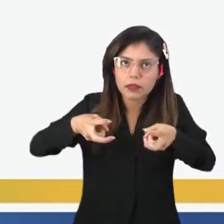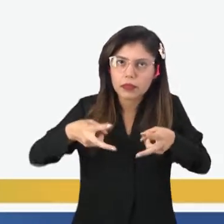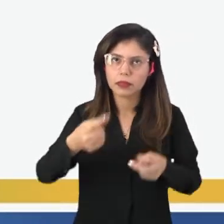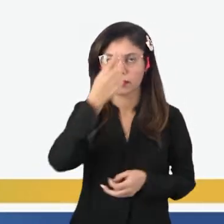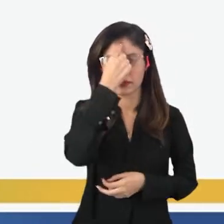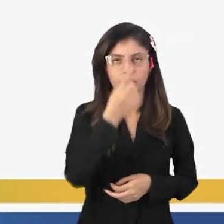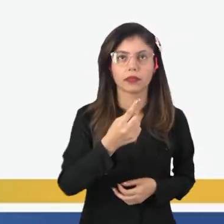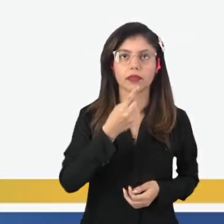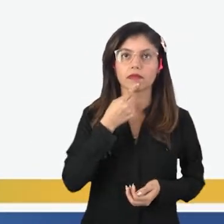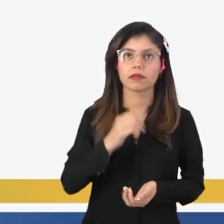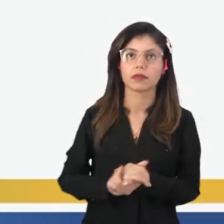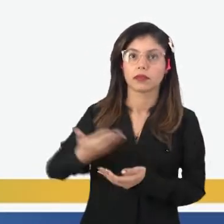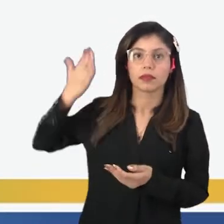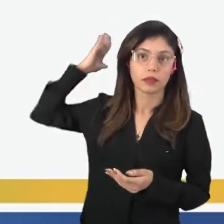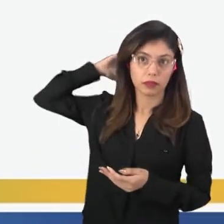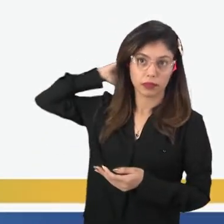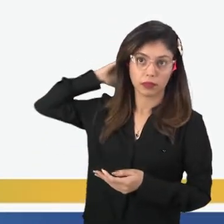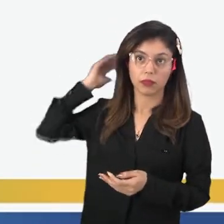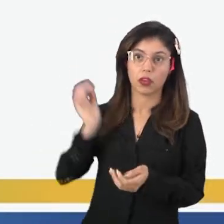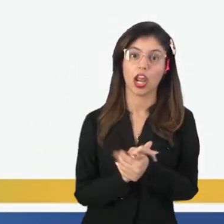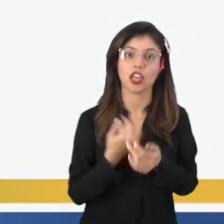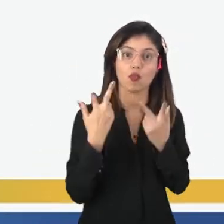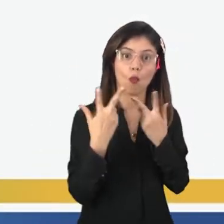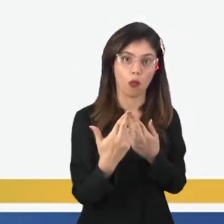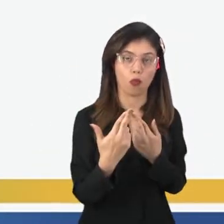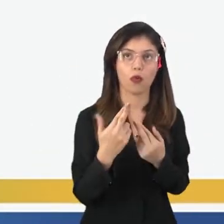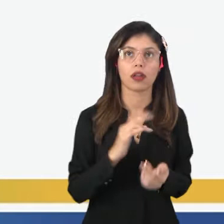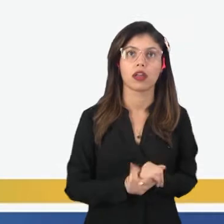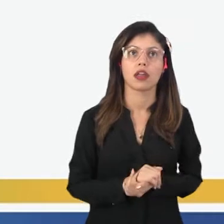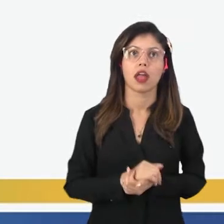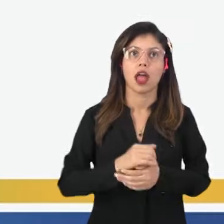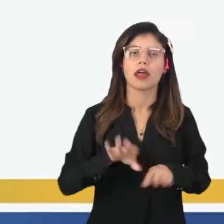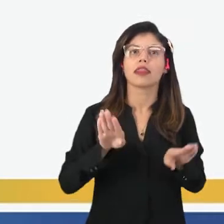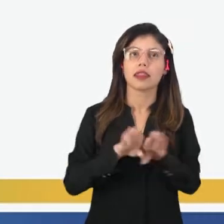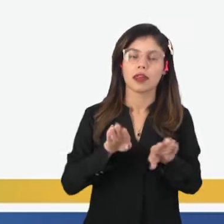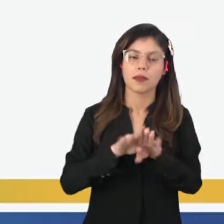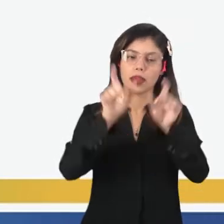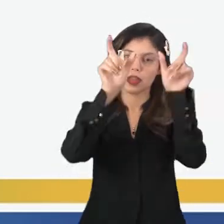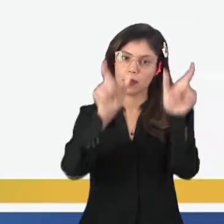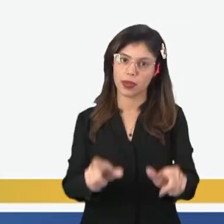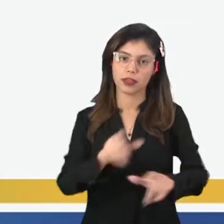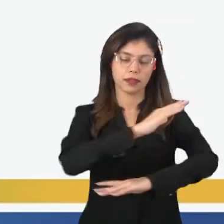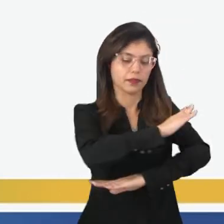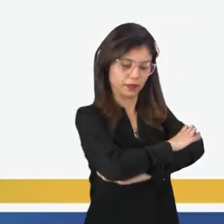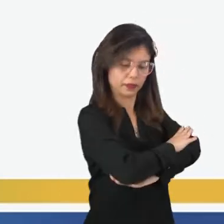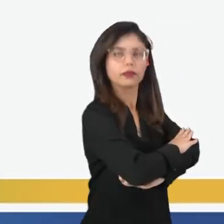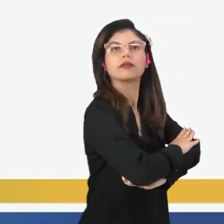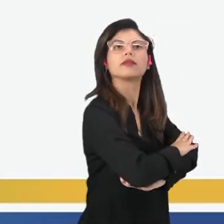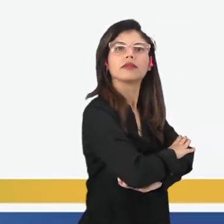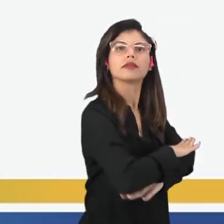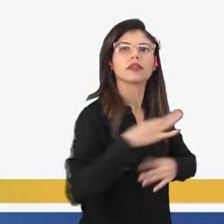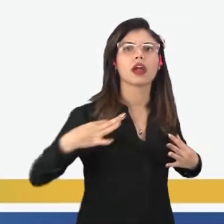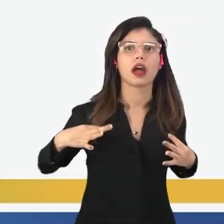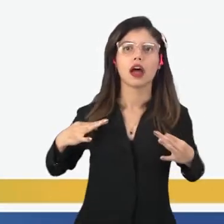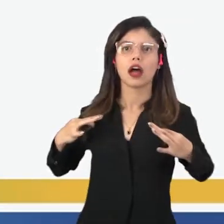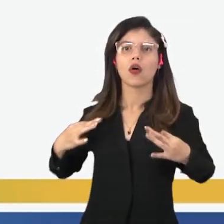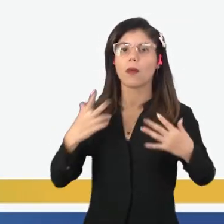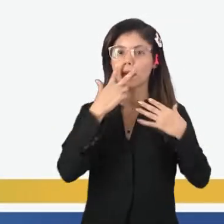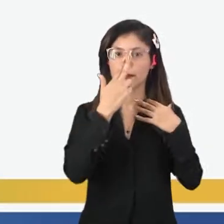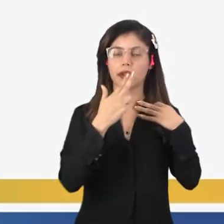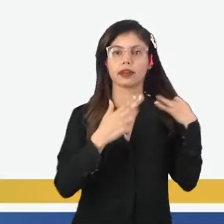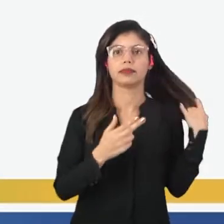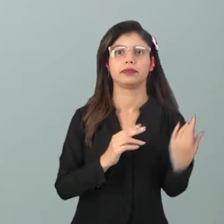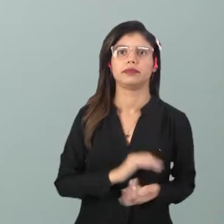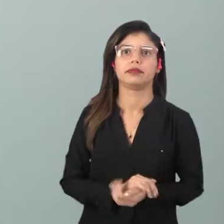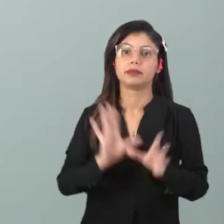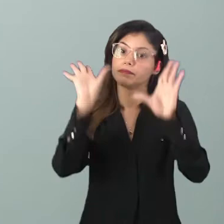na imagem que o plano de fundo é igual, a posição das personagens e a roupa são semelhantes.